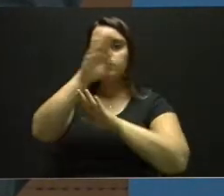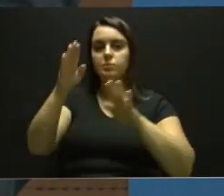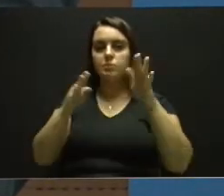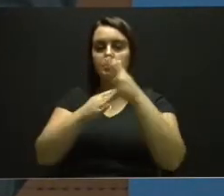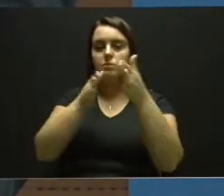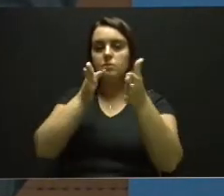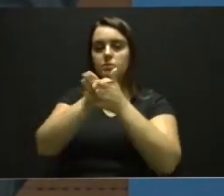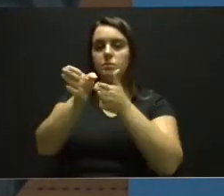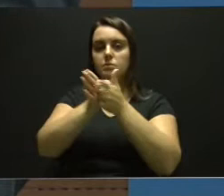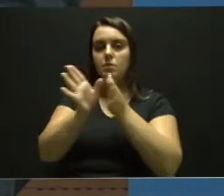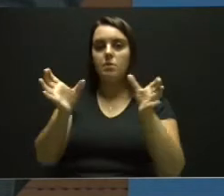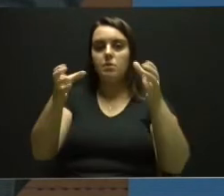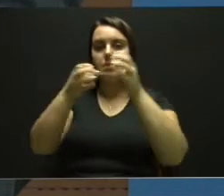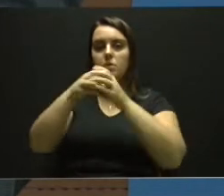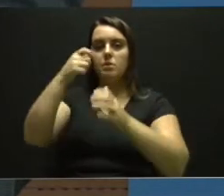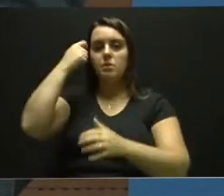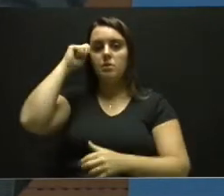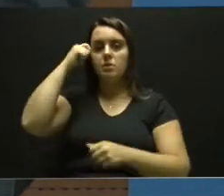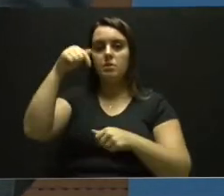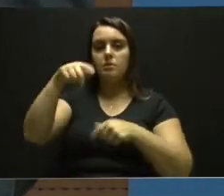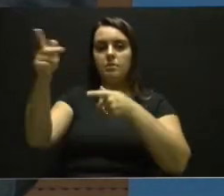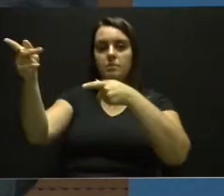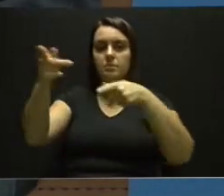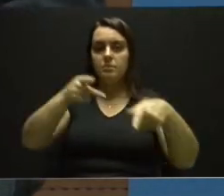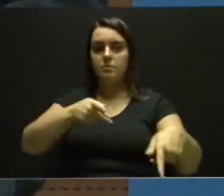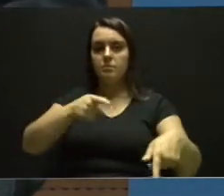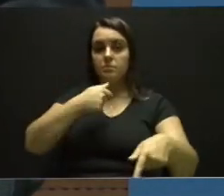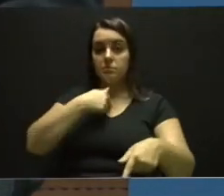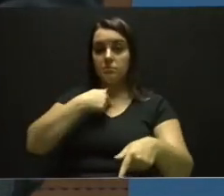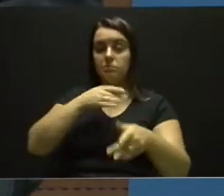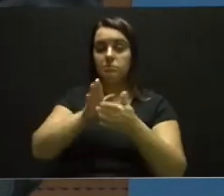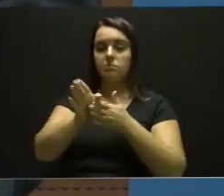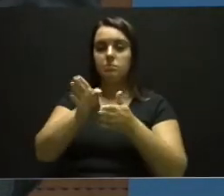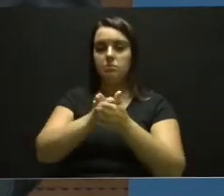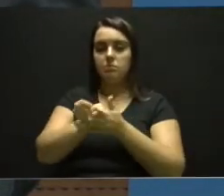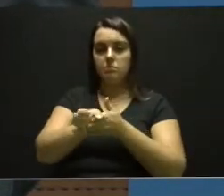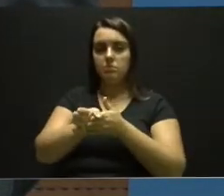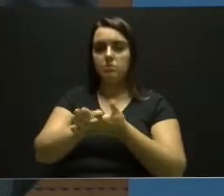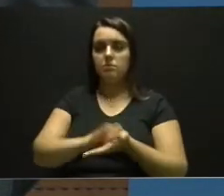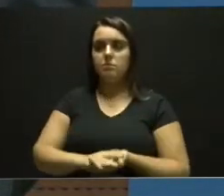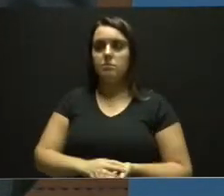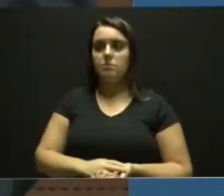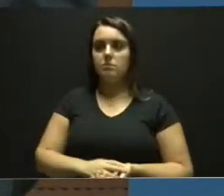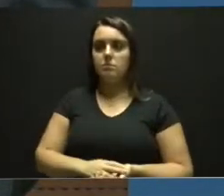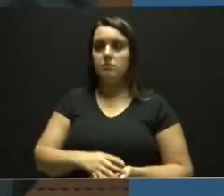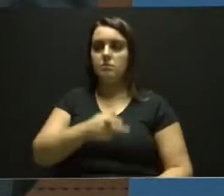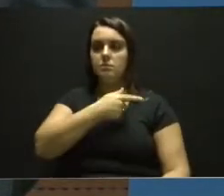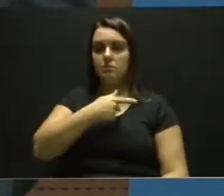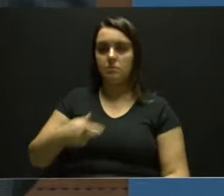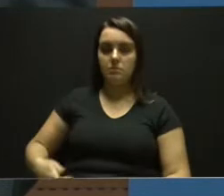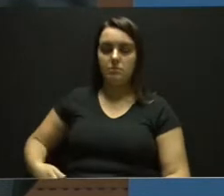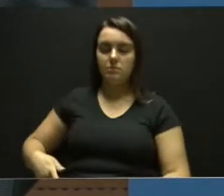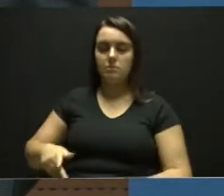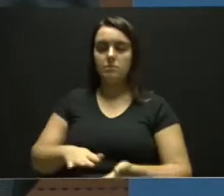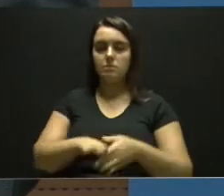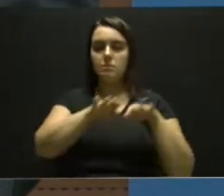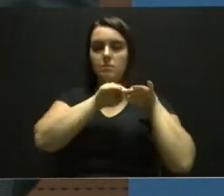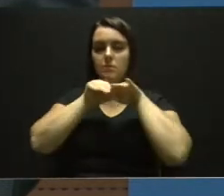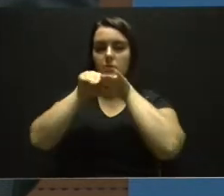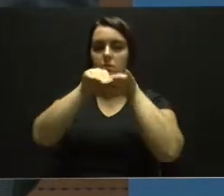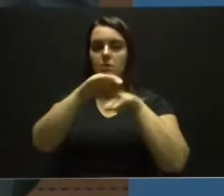da comunidade negra presente né eu estou presidente do conselho municipal de promoção da igualdade racial de cubatão